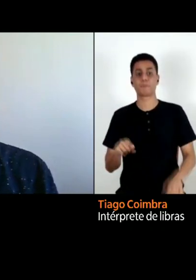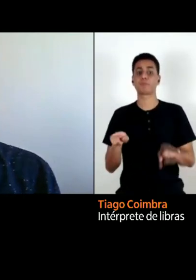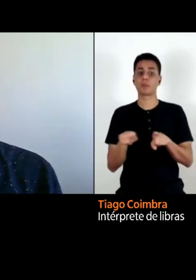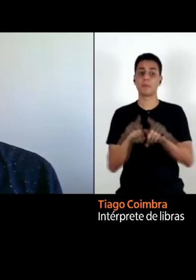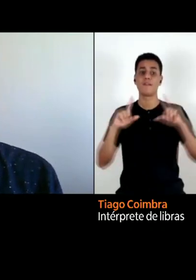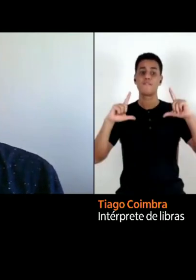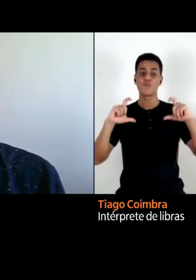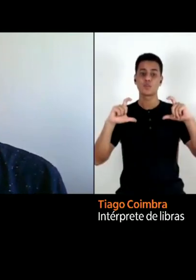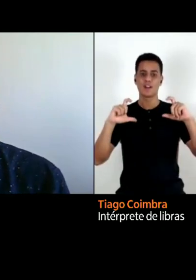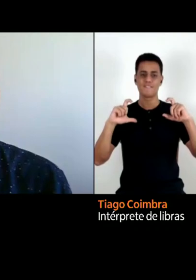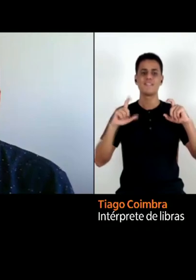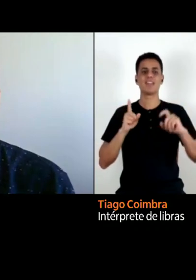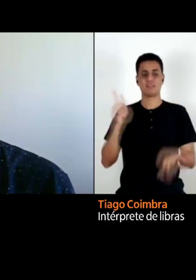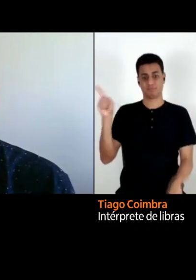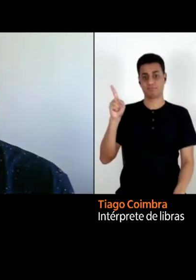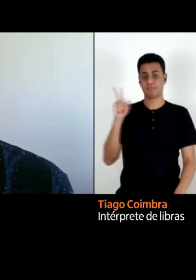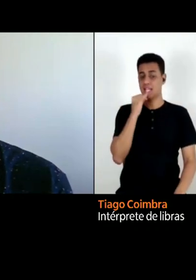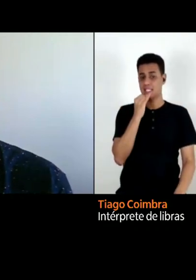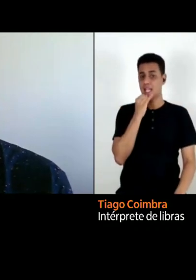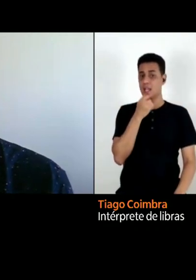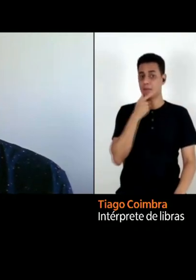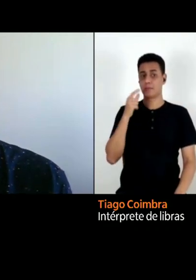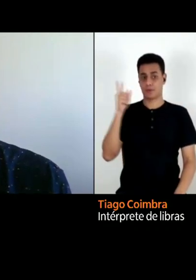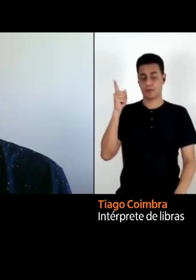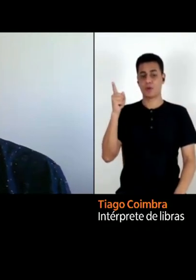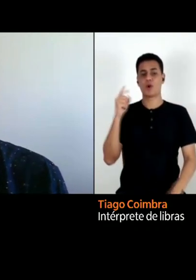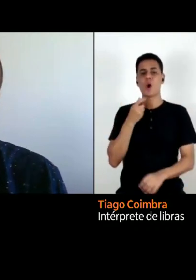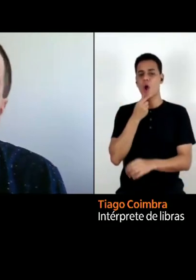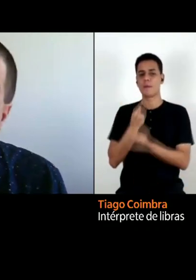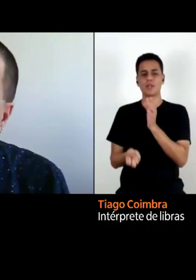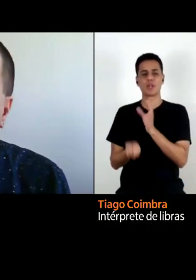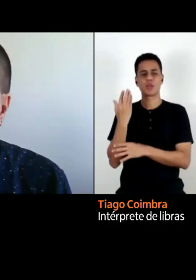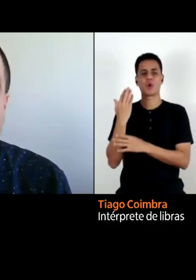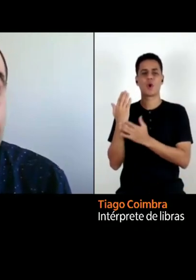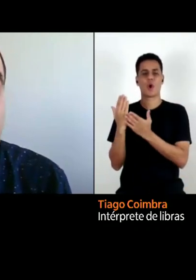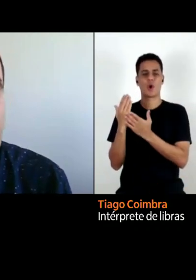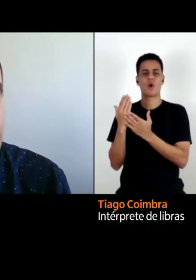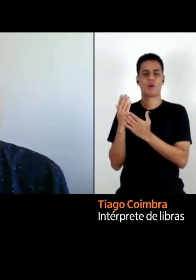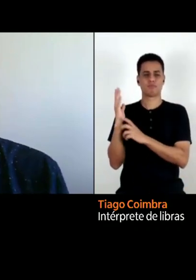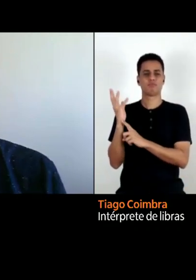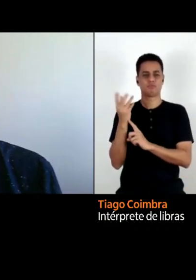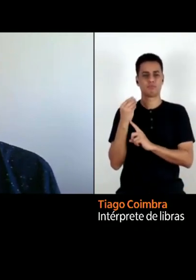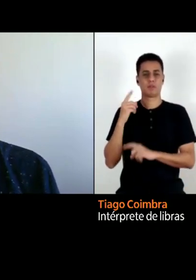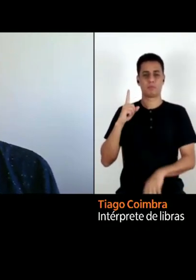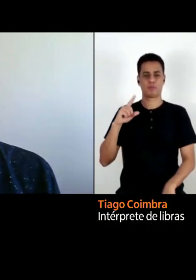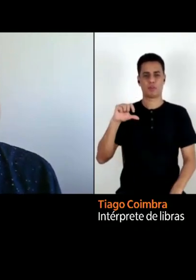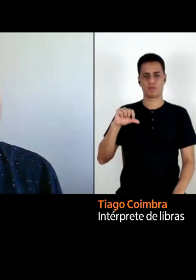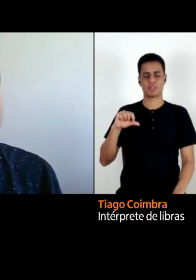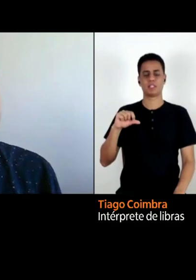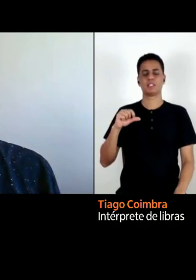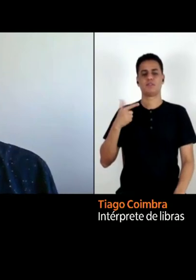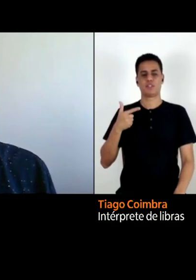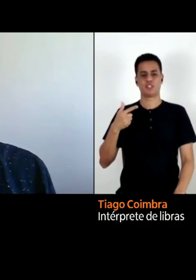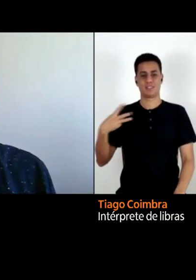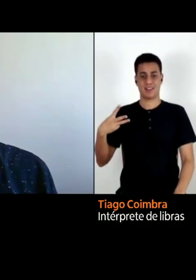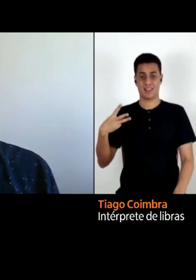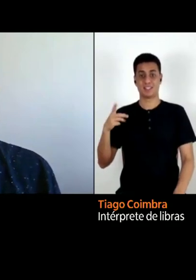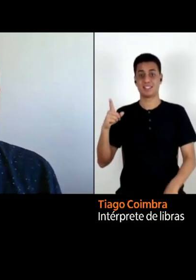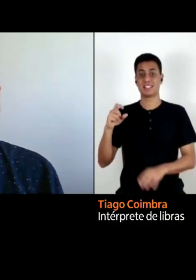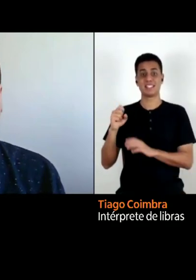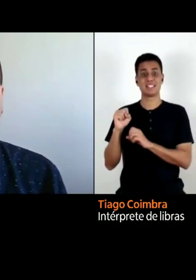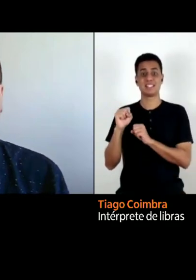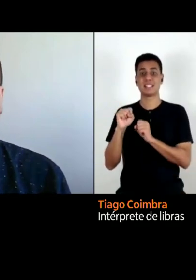Rodchenko e sua obra de 1923, E Isto Leva Séculos de Trabalho, e John